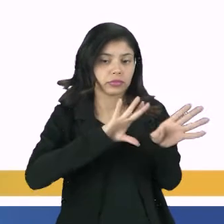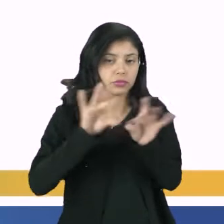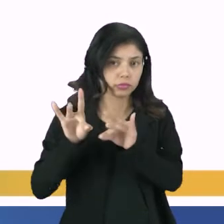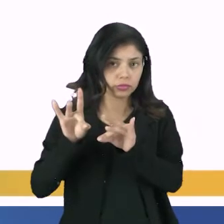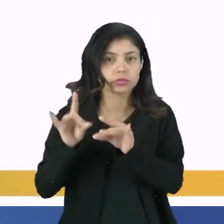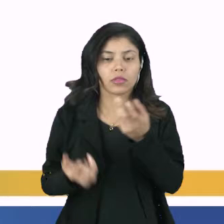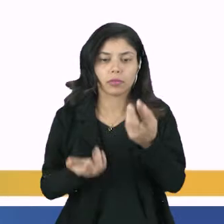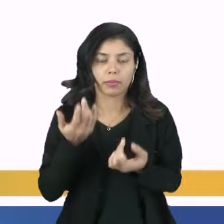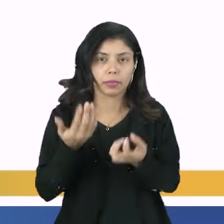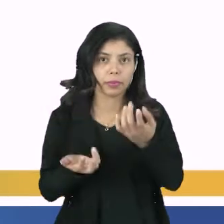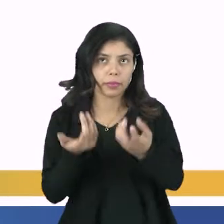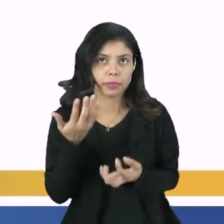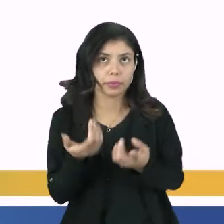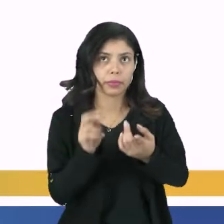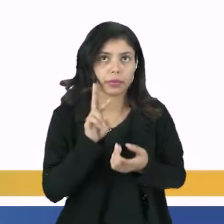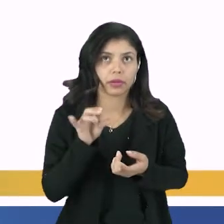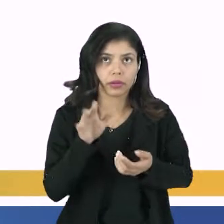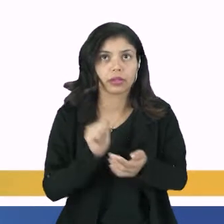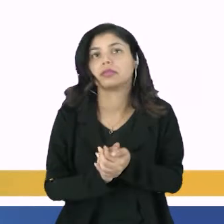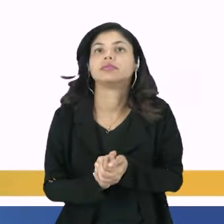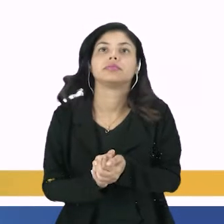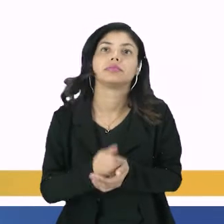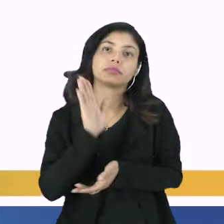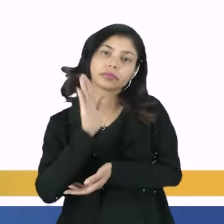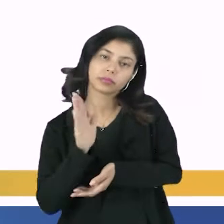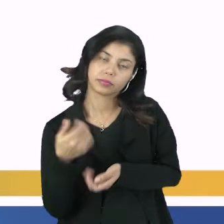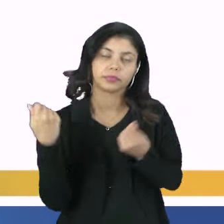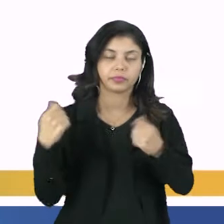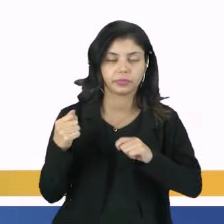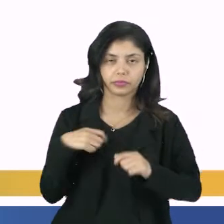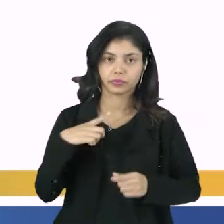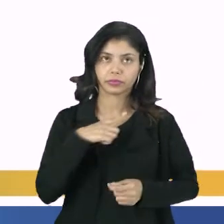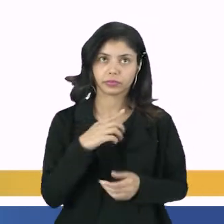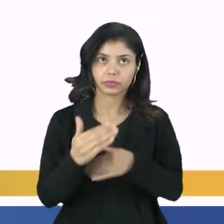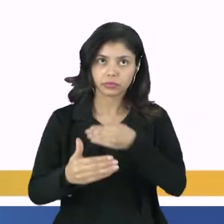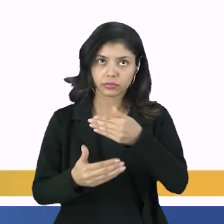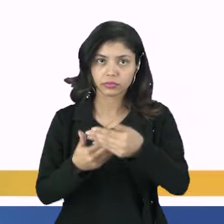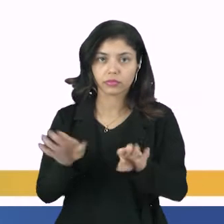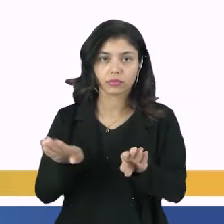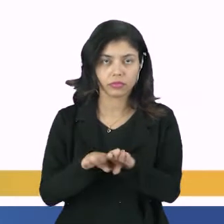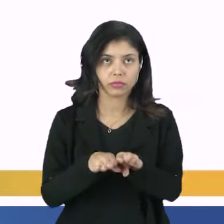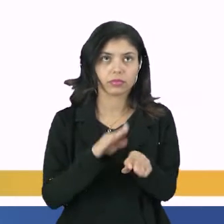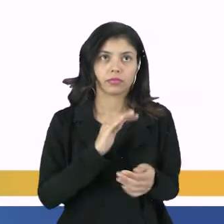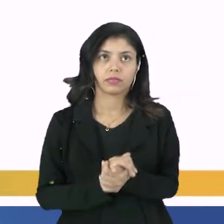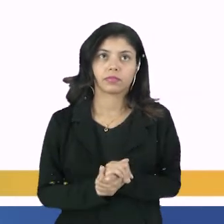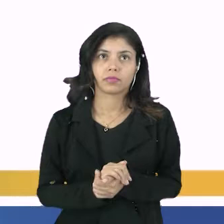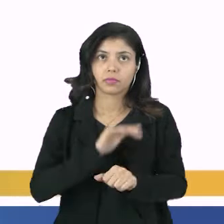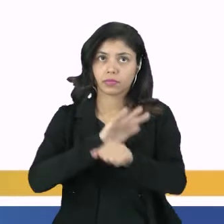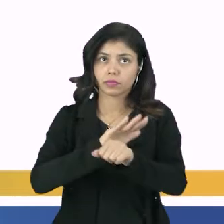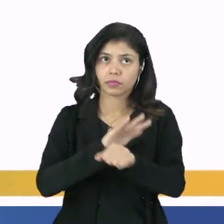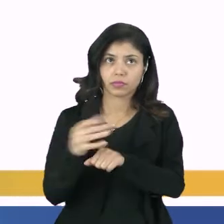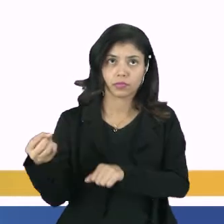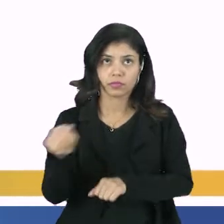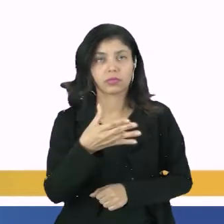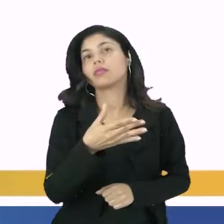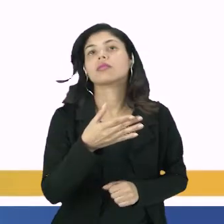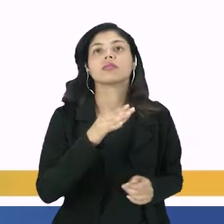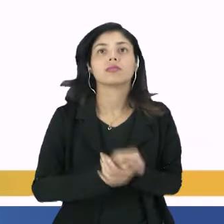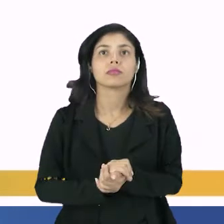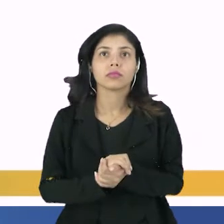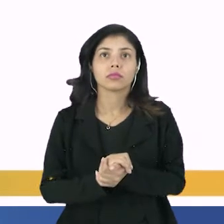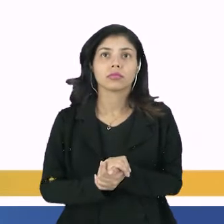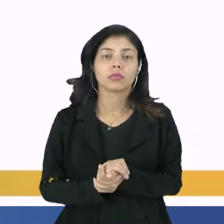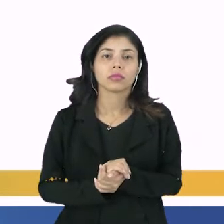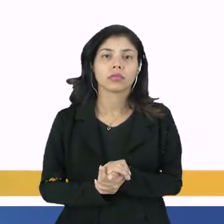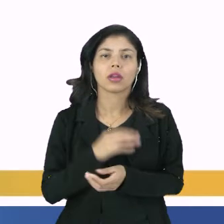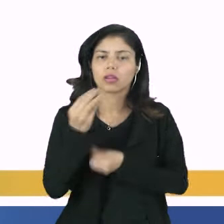desse cozimento da argila, então o fogo já foi necessário para esse processo também, favoreceu esse novo método de